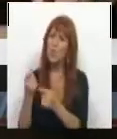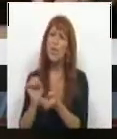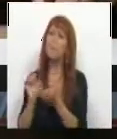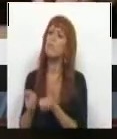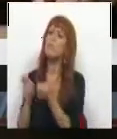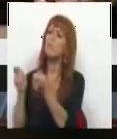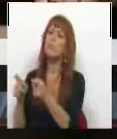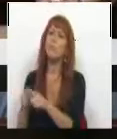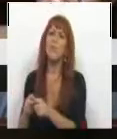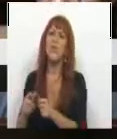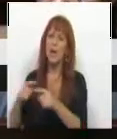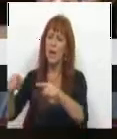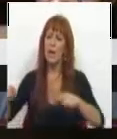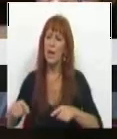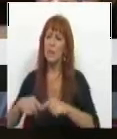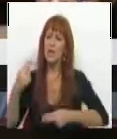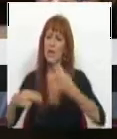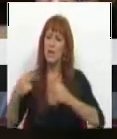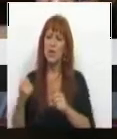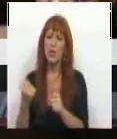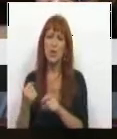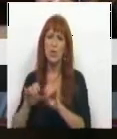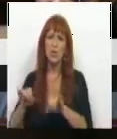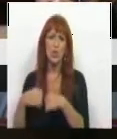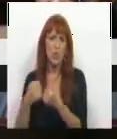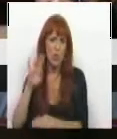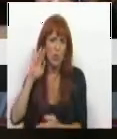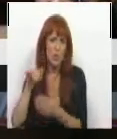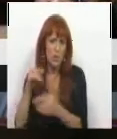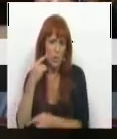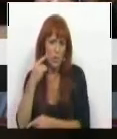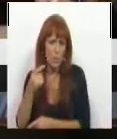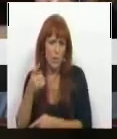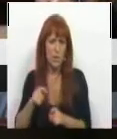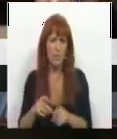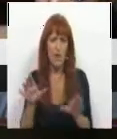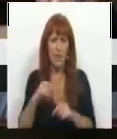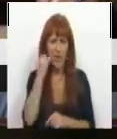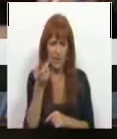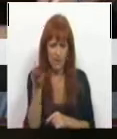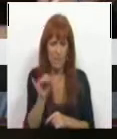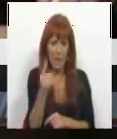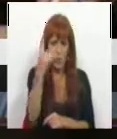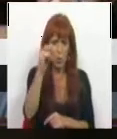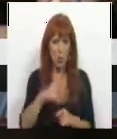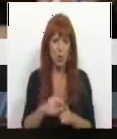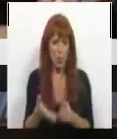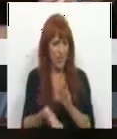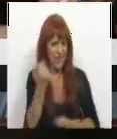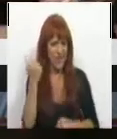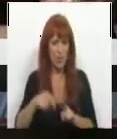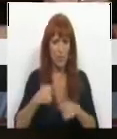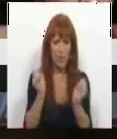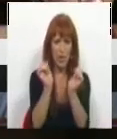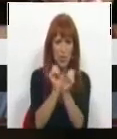que investiram nas cantinas sociais, com os resultados que se conhecem. Com mais uma agravante, é que ao desguarnecerem a